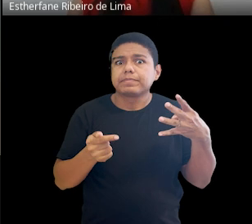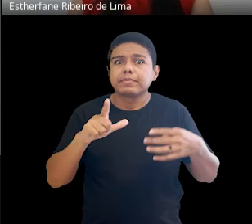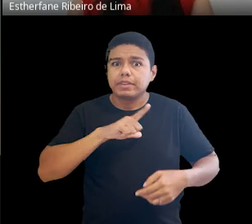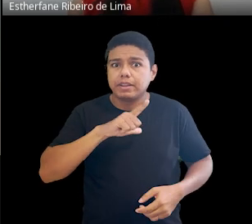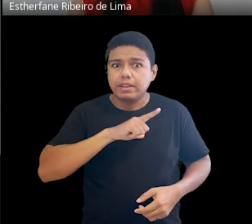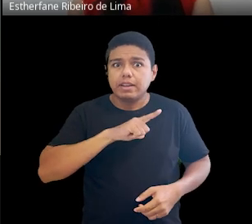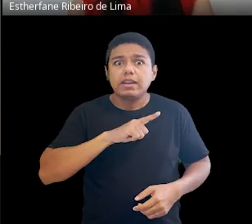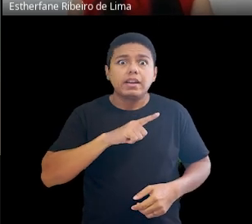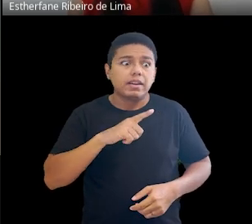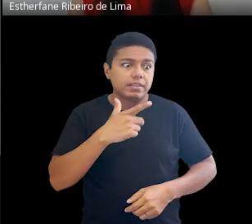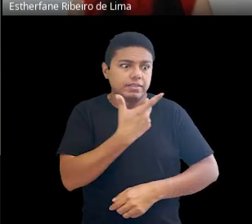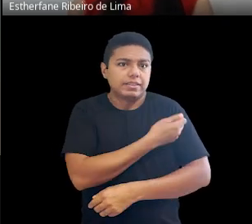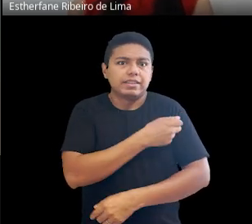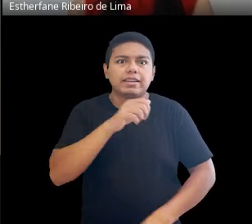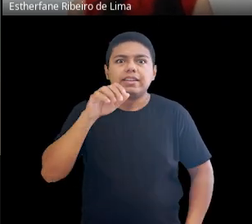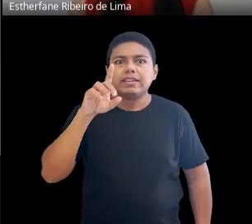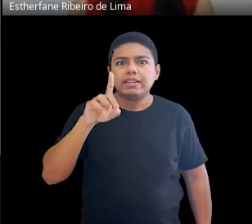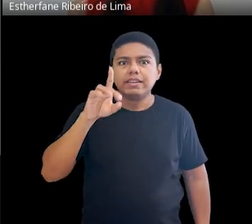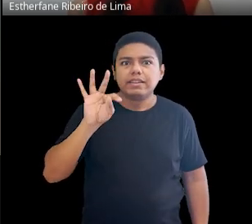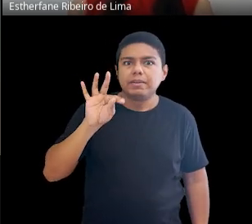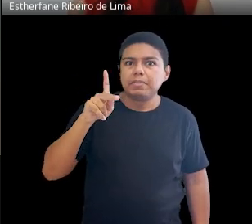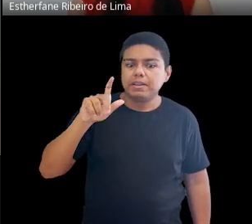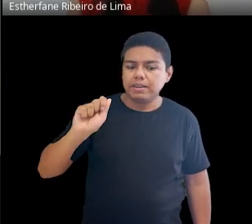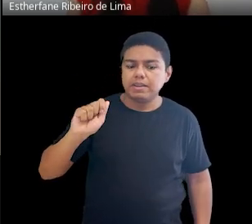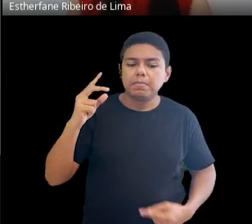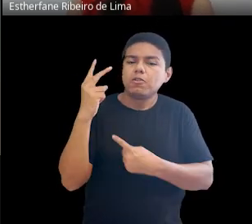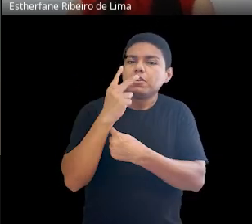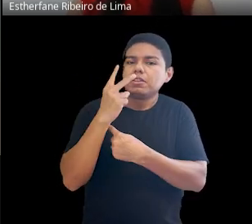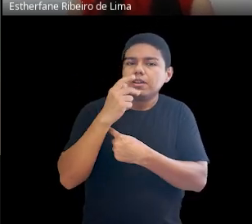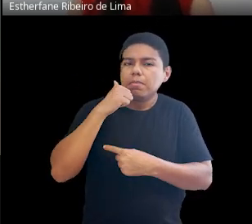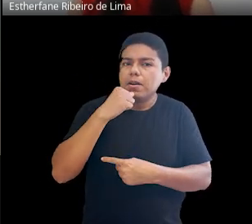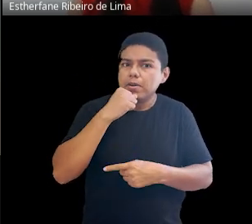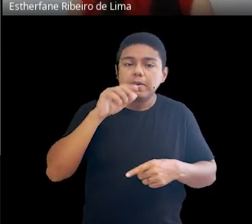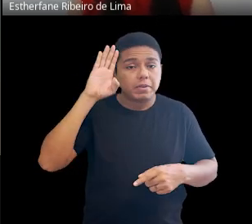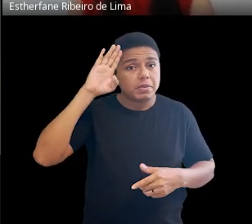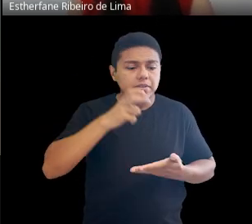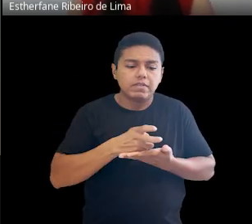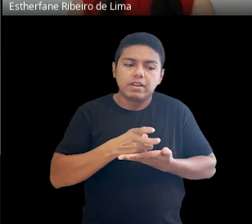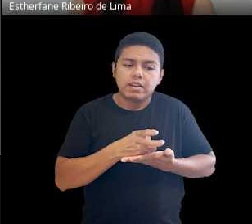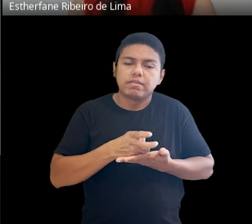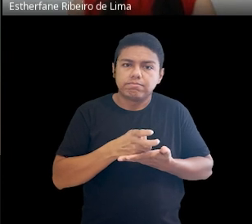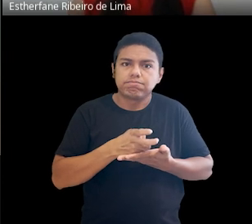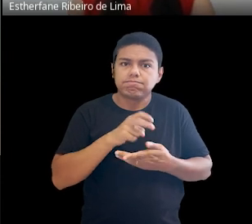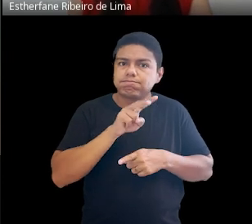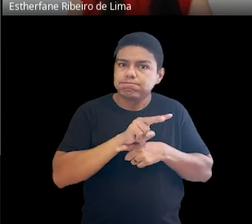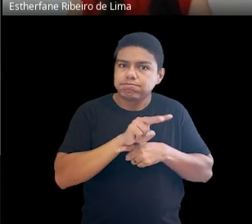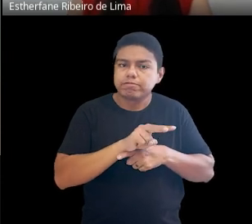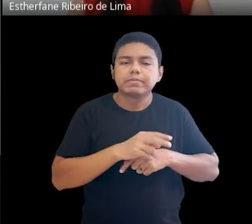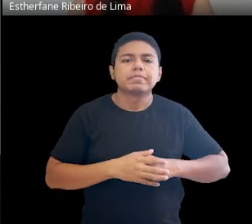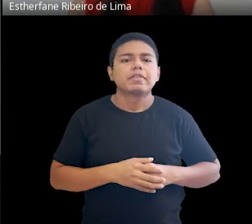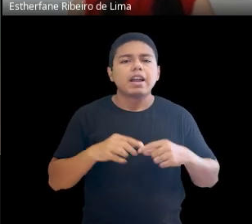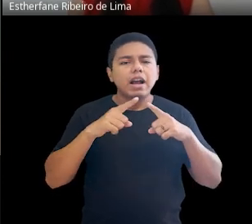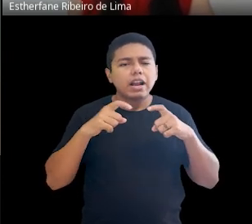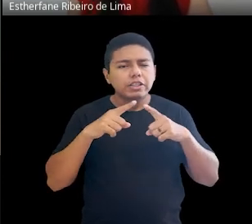realizar a vacina DTPA, que não vai proteger somente a mãe, mas principalmente o feto também. Sobre alergias,